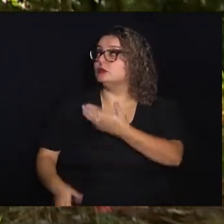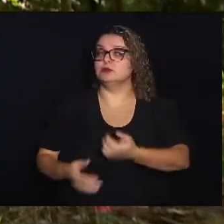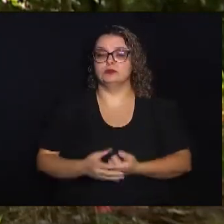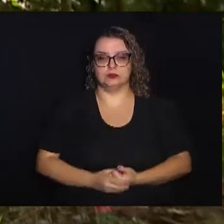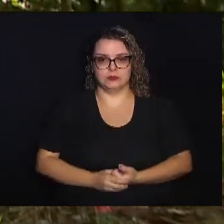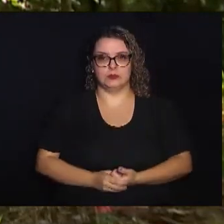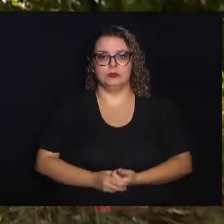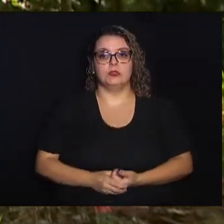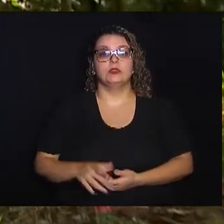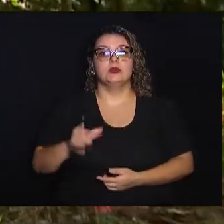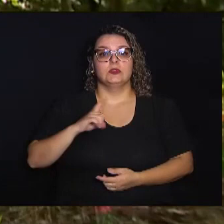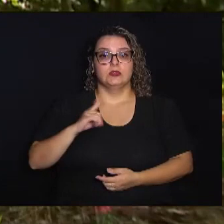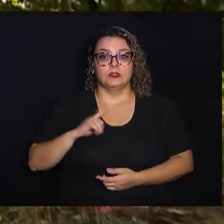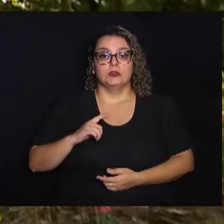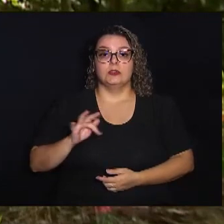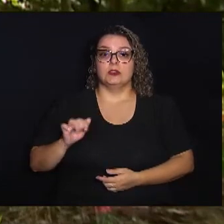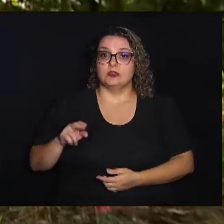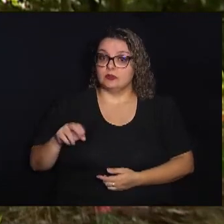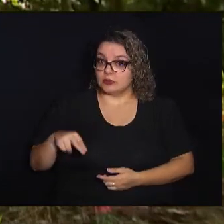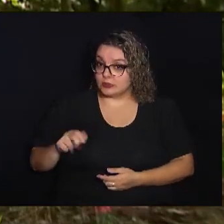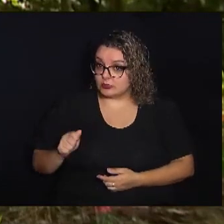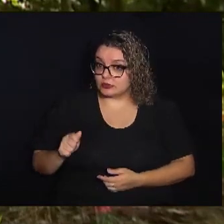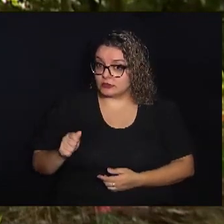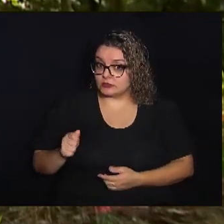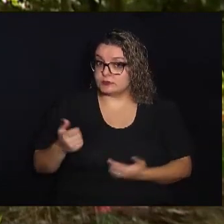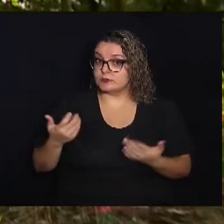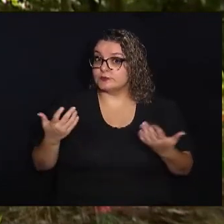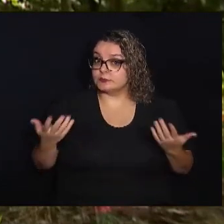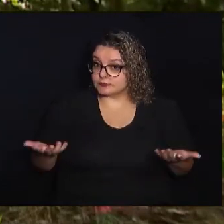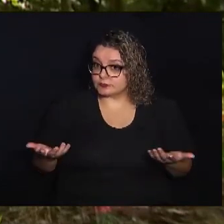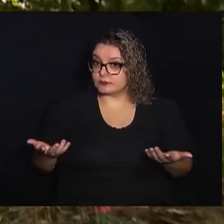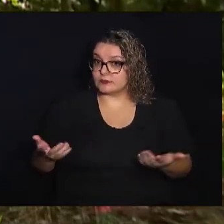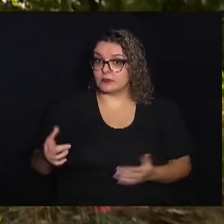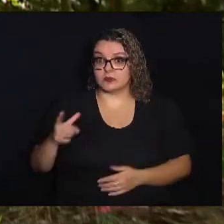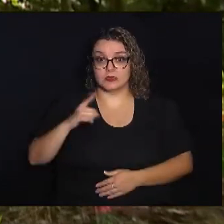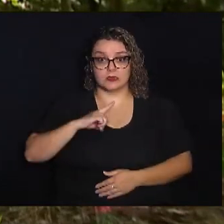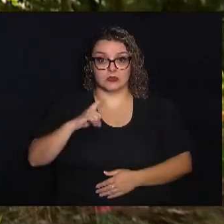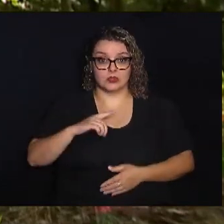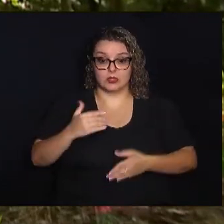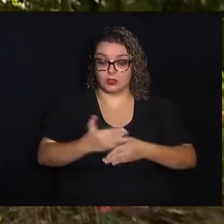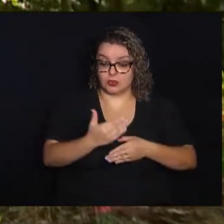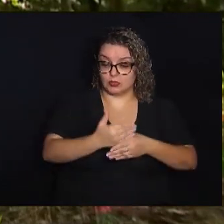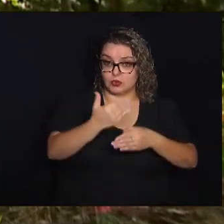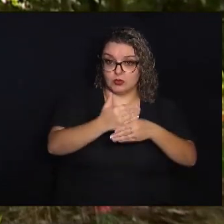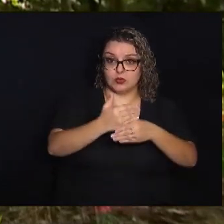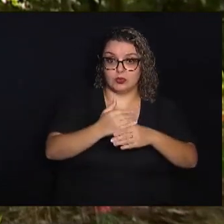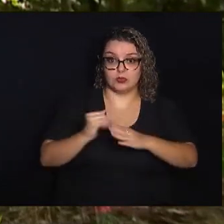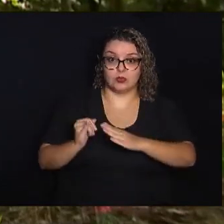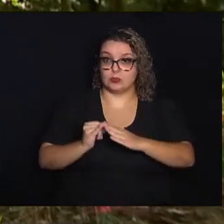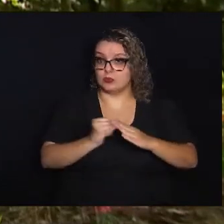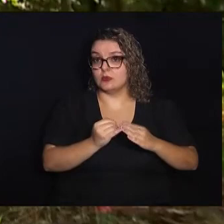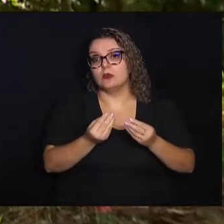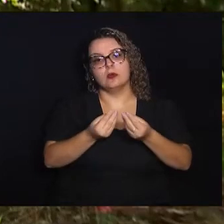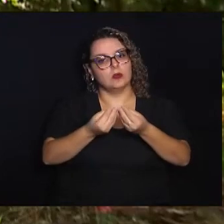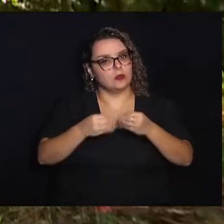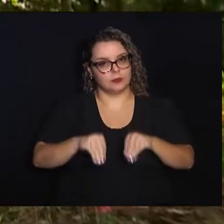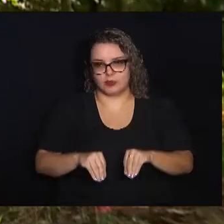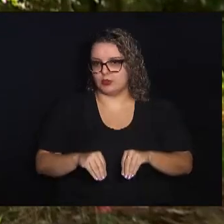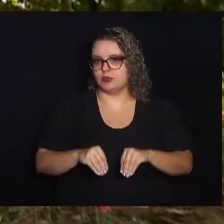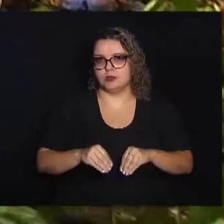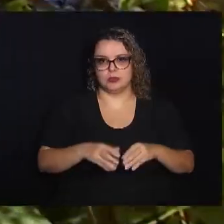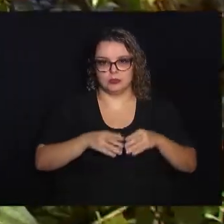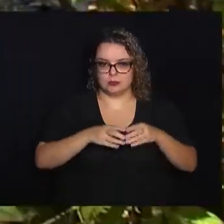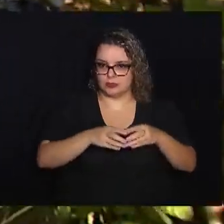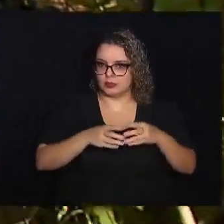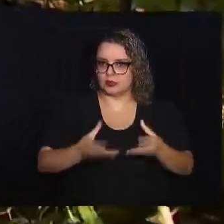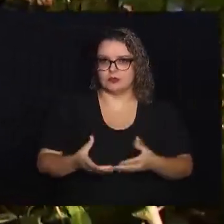a presença aqui da fauna também, que com a presença de empreendimentos imobiliários vai prejudicar muito essa convivência. A gente